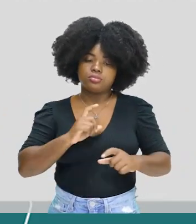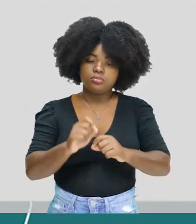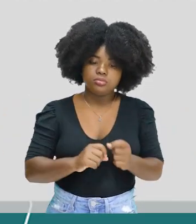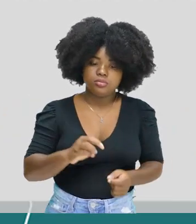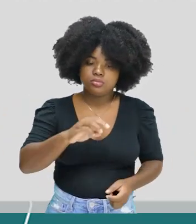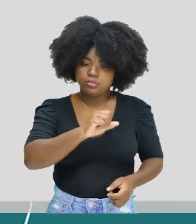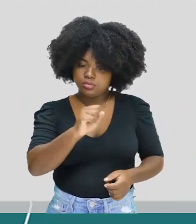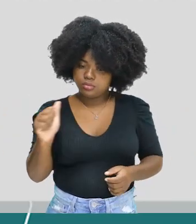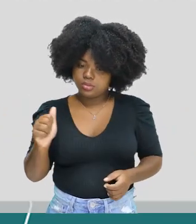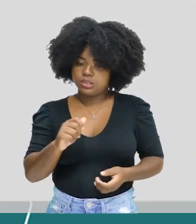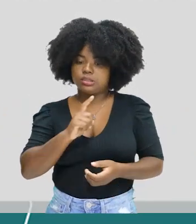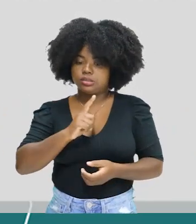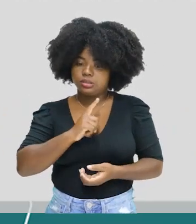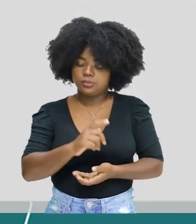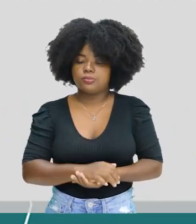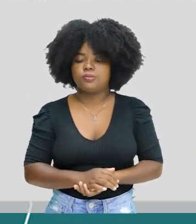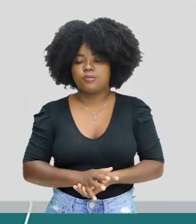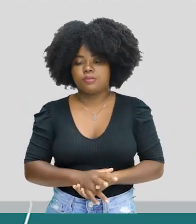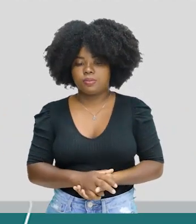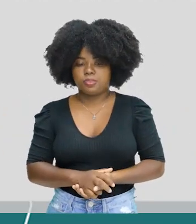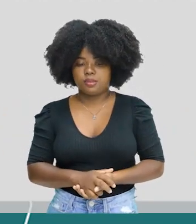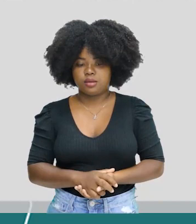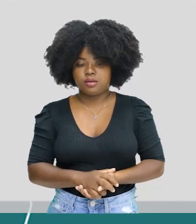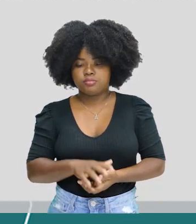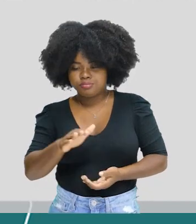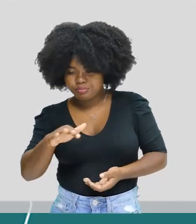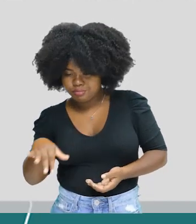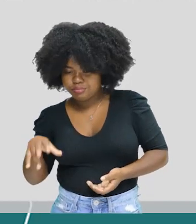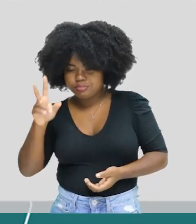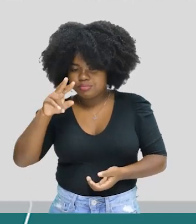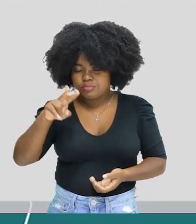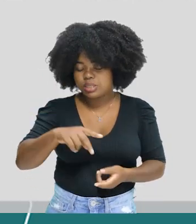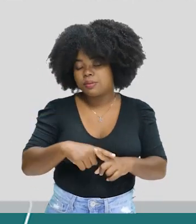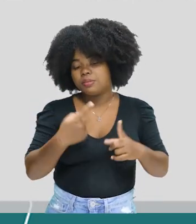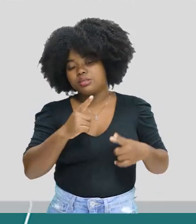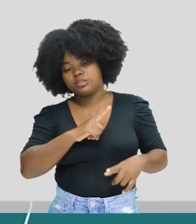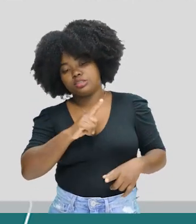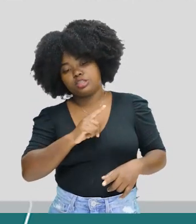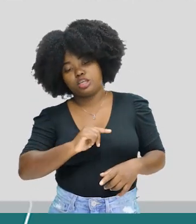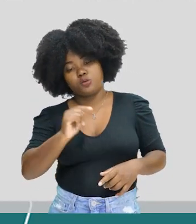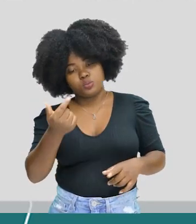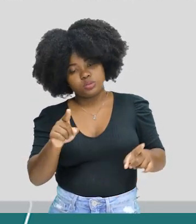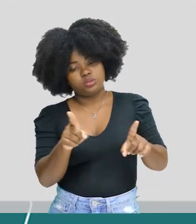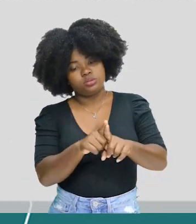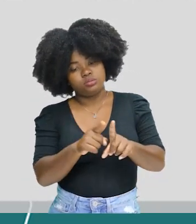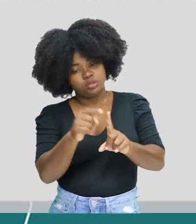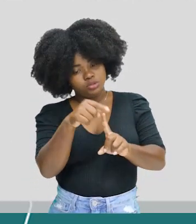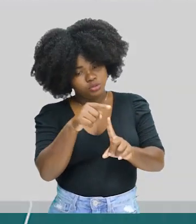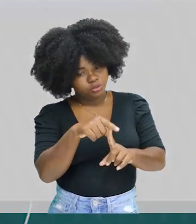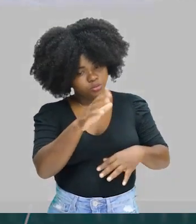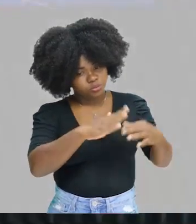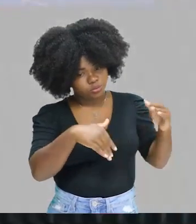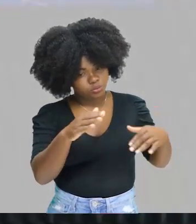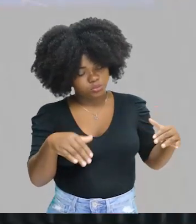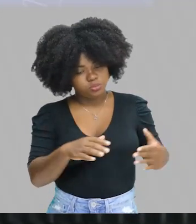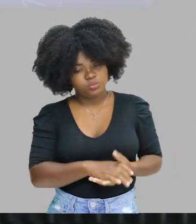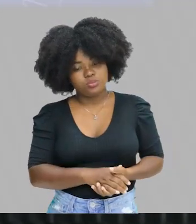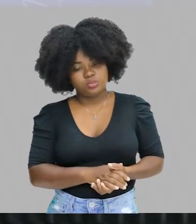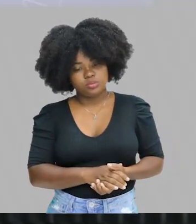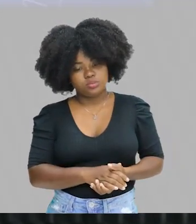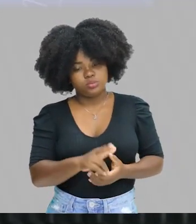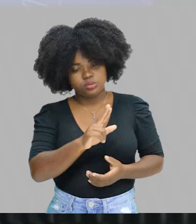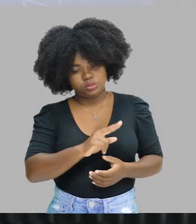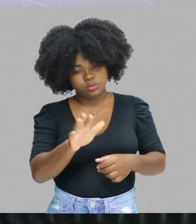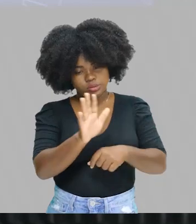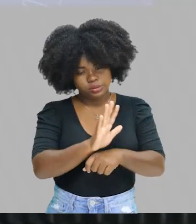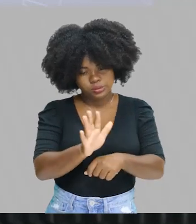aquela massinha que a gente tem na infância, só que tem as massas mais profissionais, que é o caso, por exemplo, de utilizar para filmes